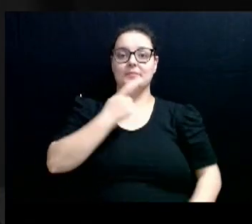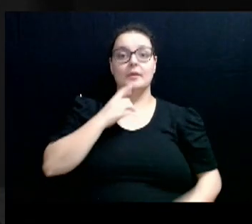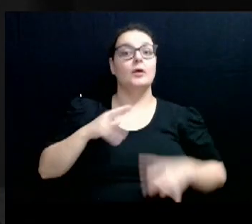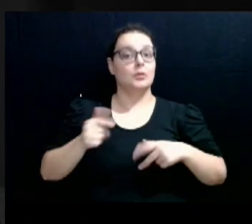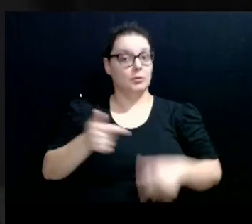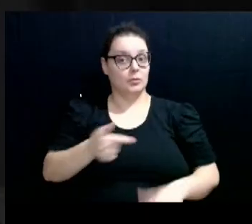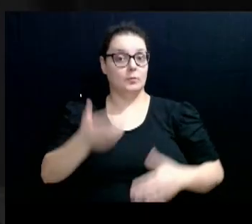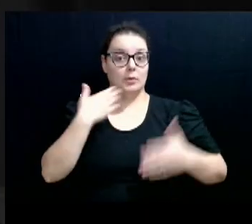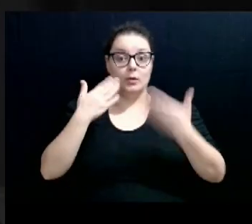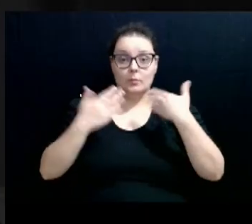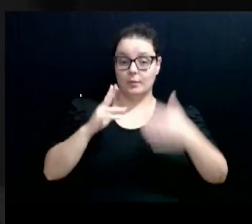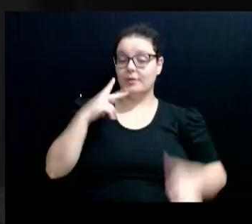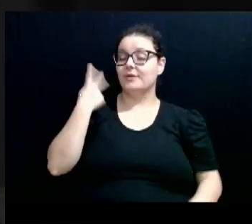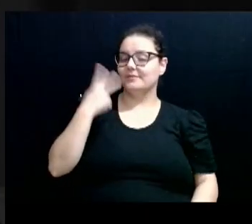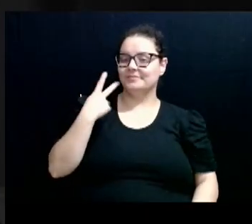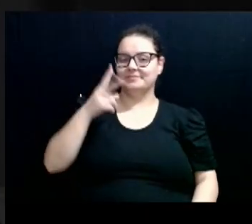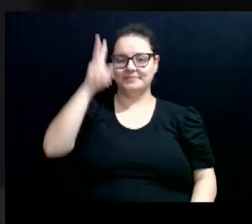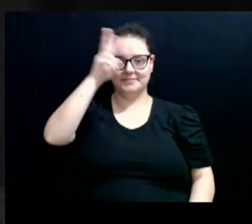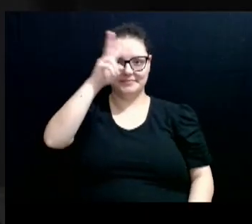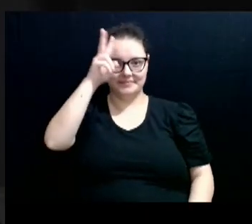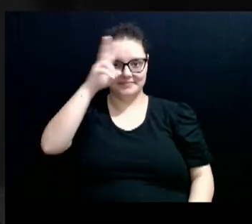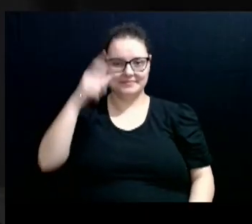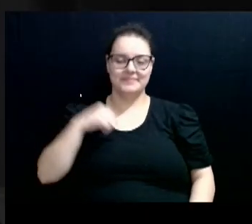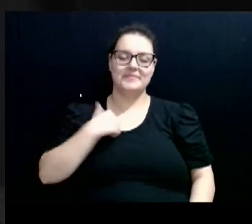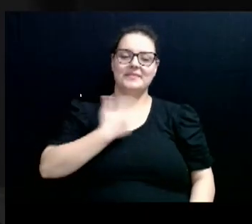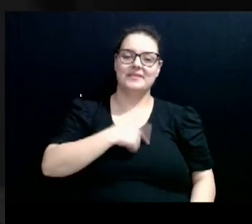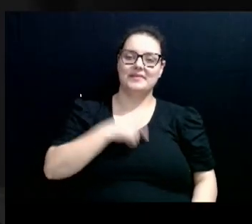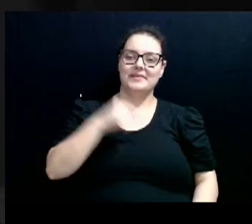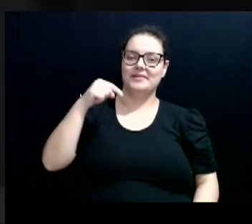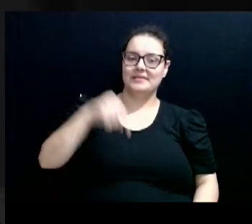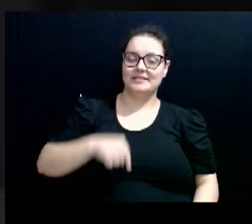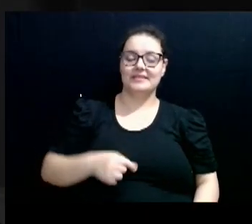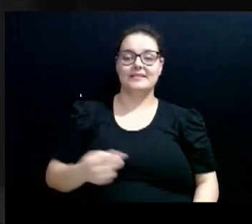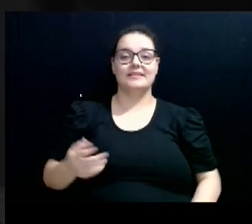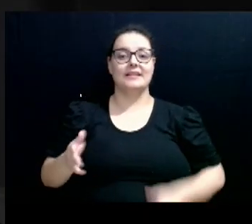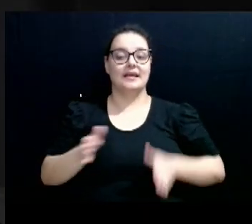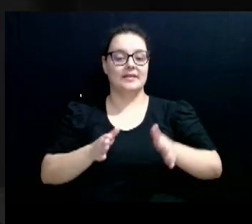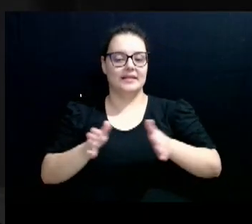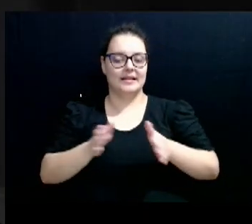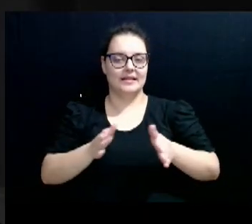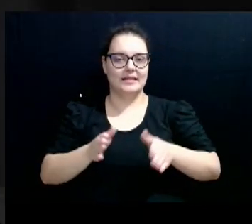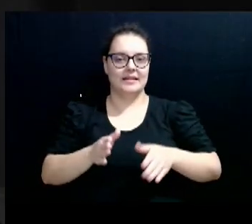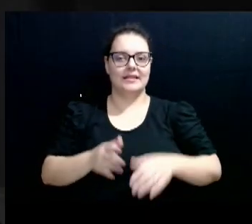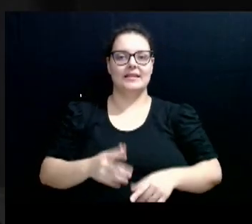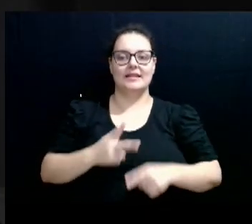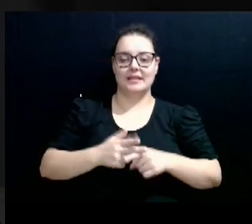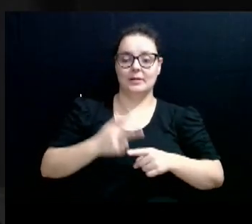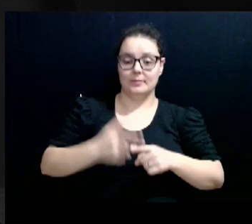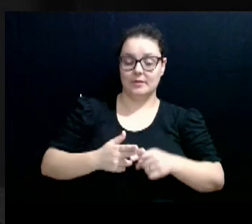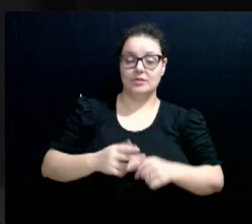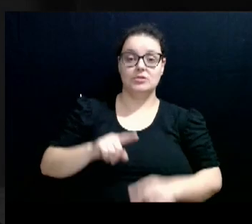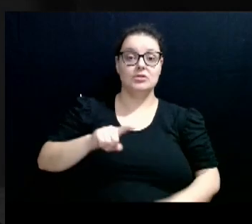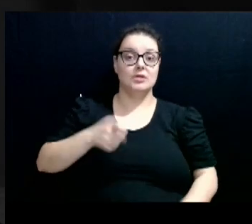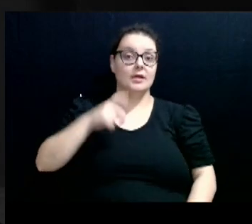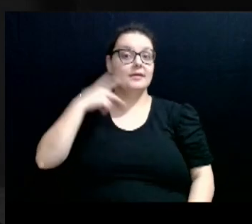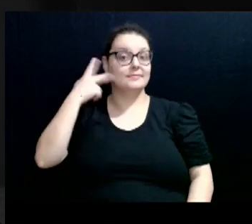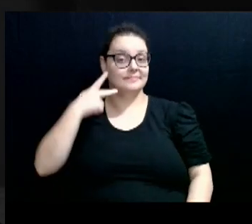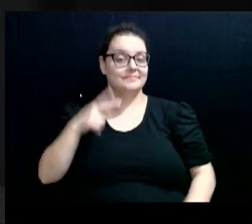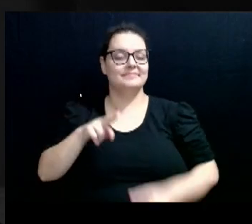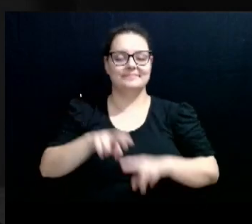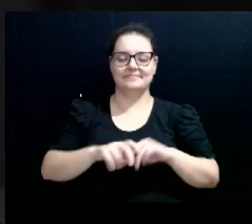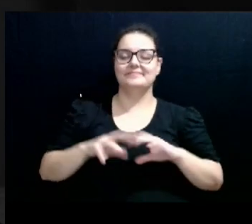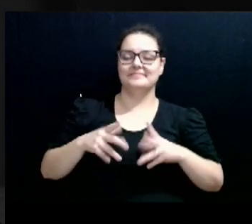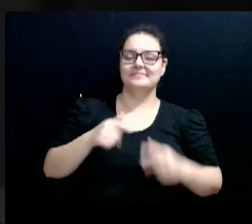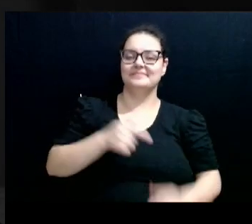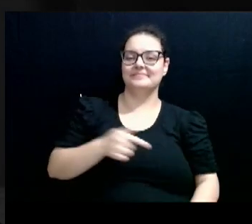parlamentares. Lembrando que nós estamos na temporada de ex-vereadores. Por isso, toda semana a gente traz aqui